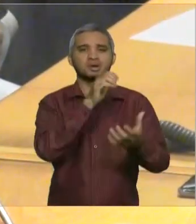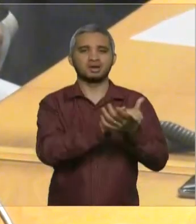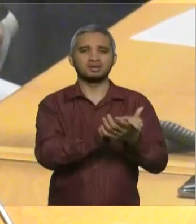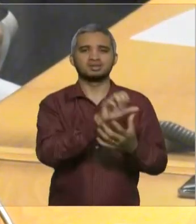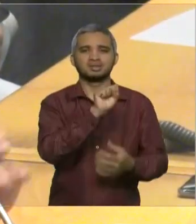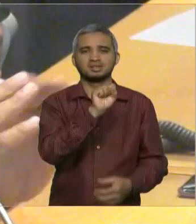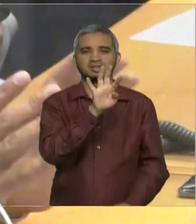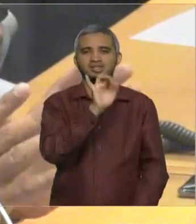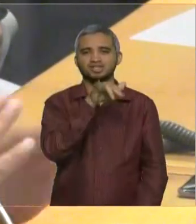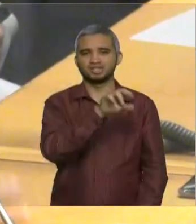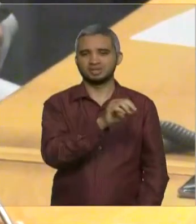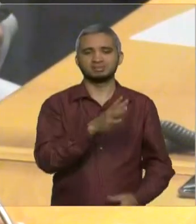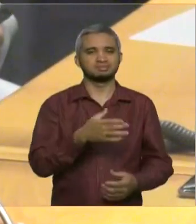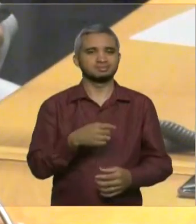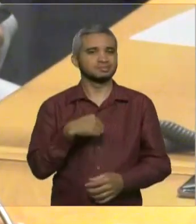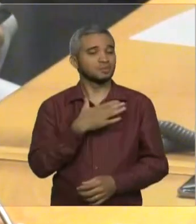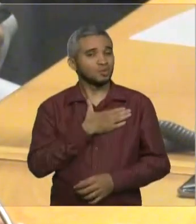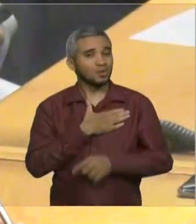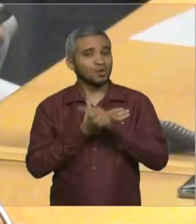nunca foi em nenhum momento,